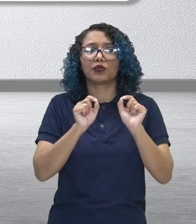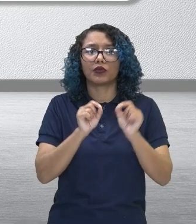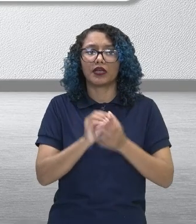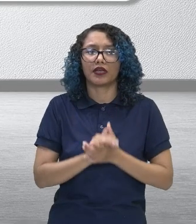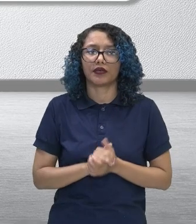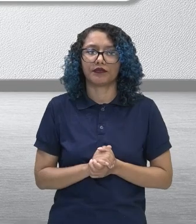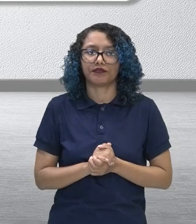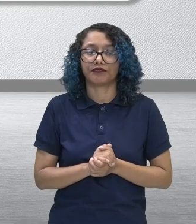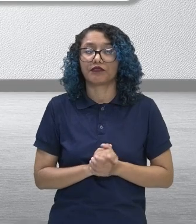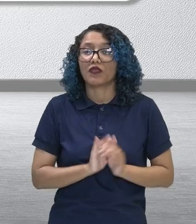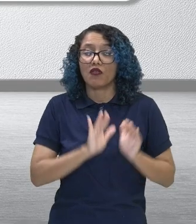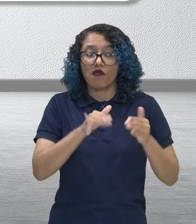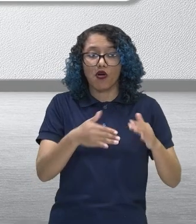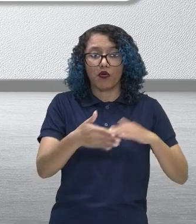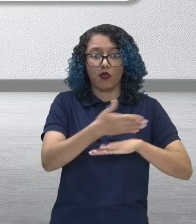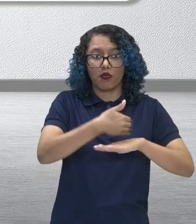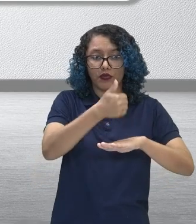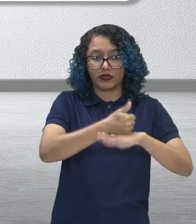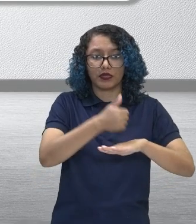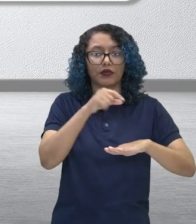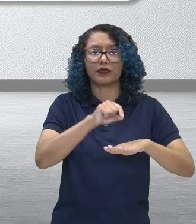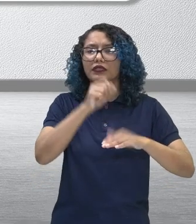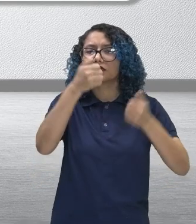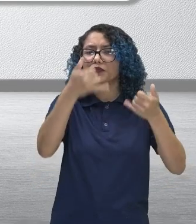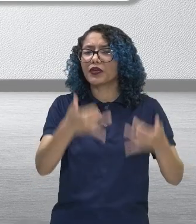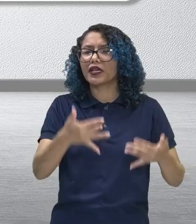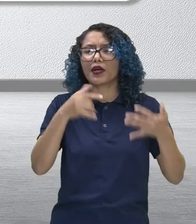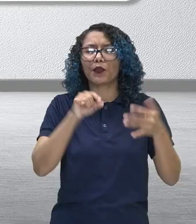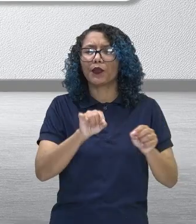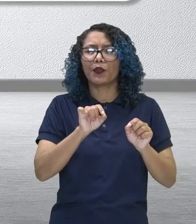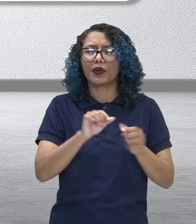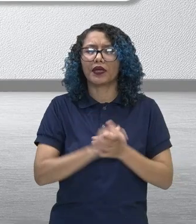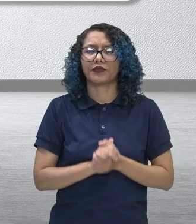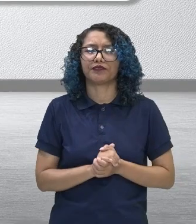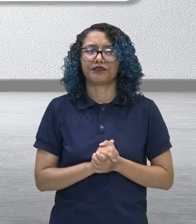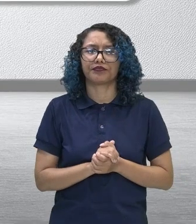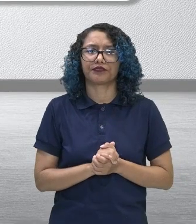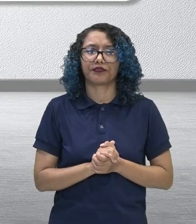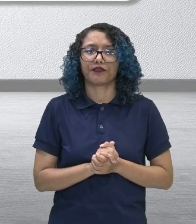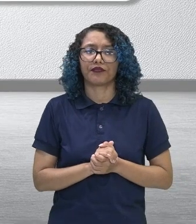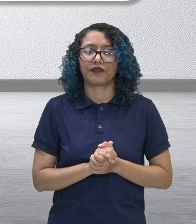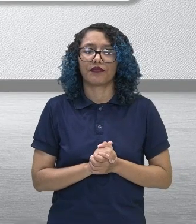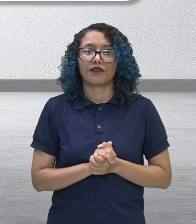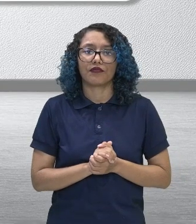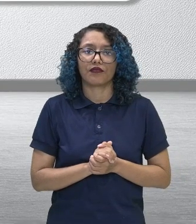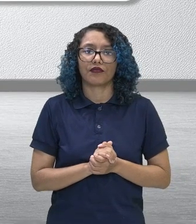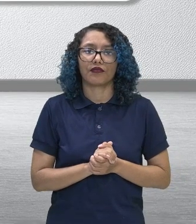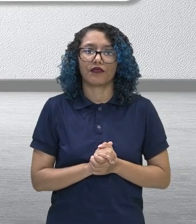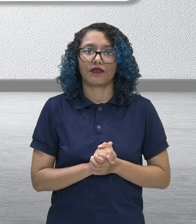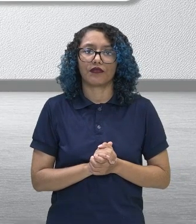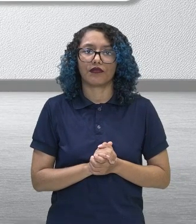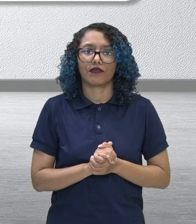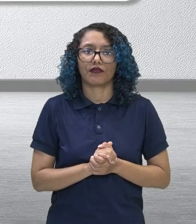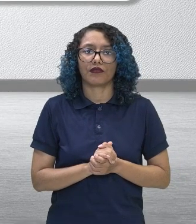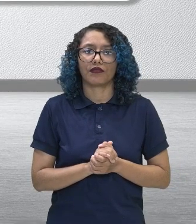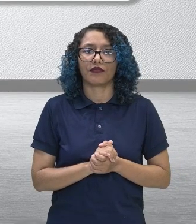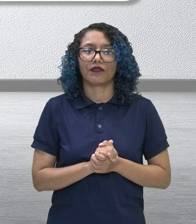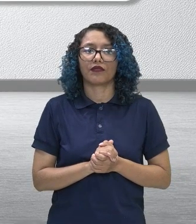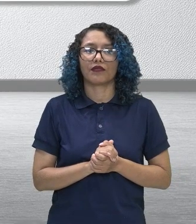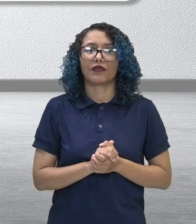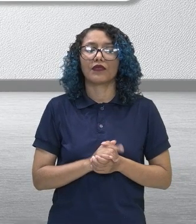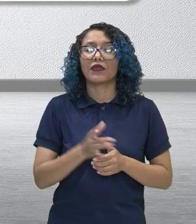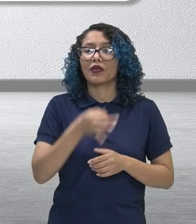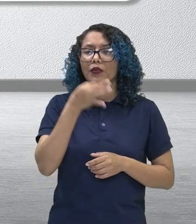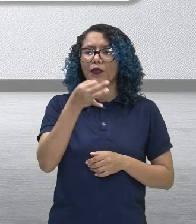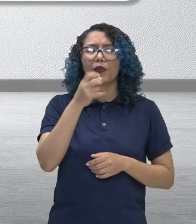da colonização. Ele vai dizer que o segmento da colonização, ele argumentava que